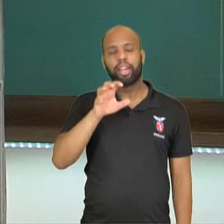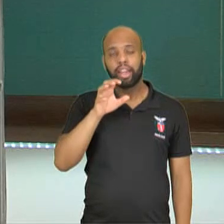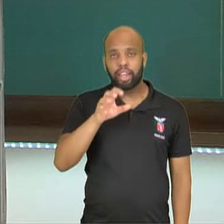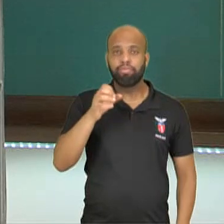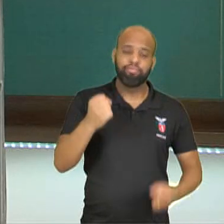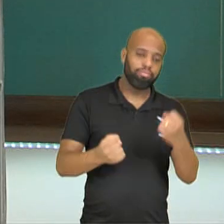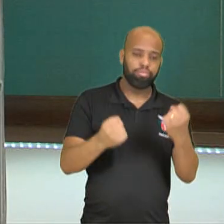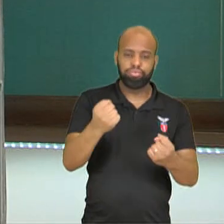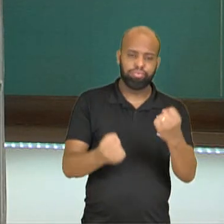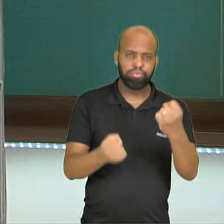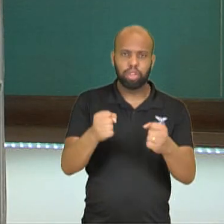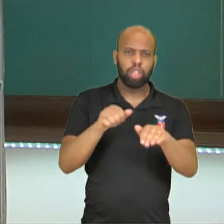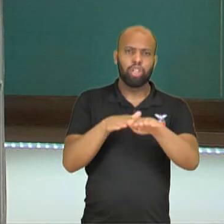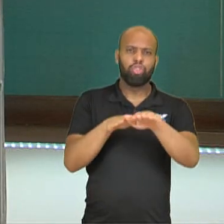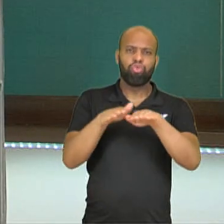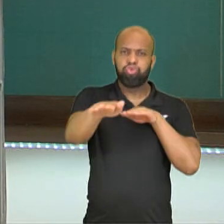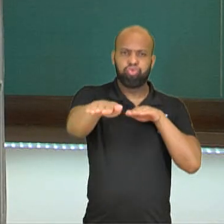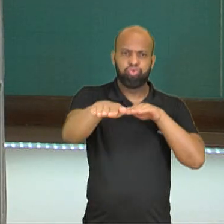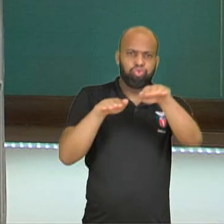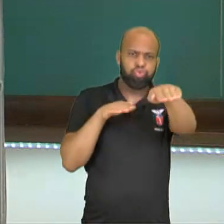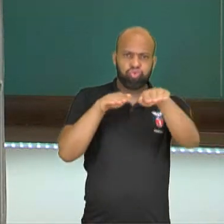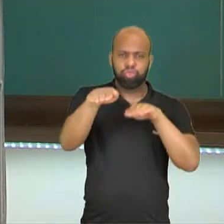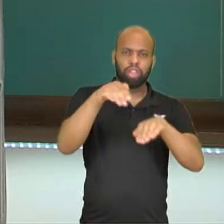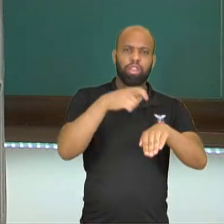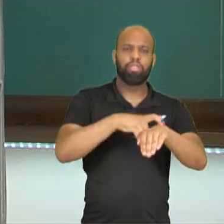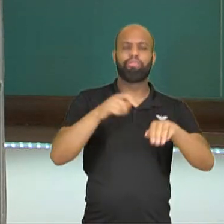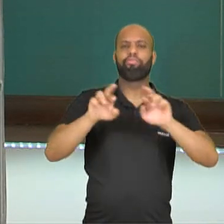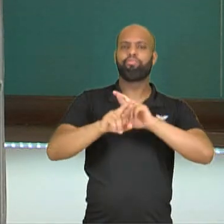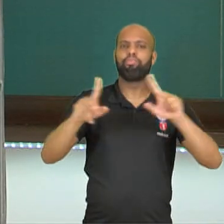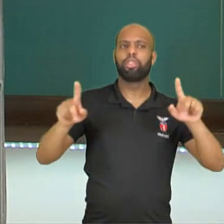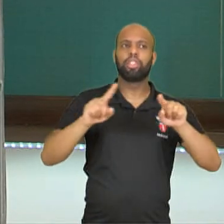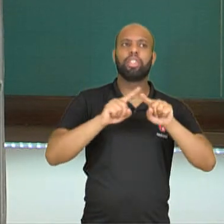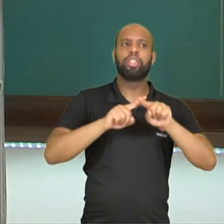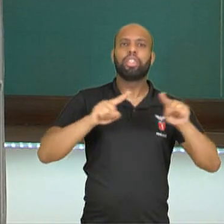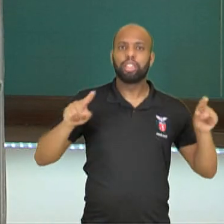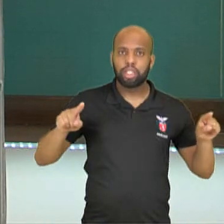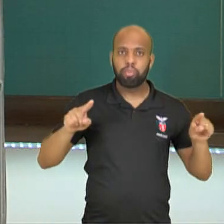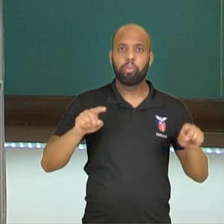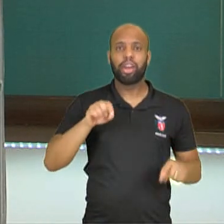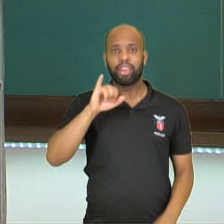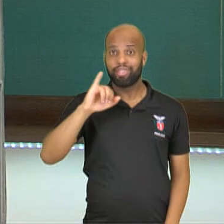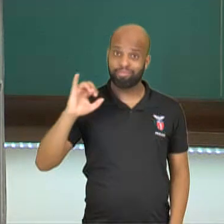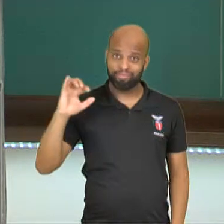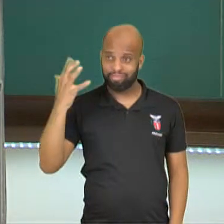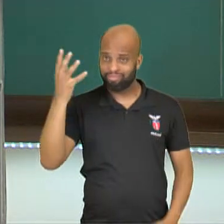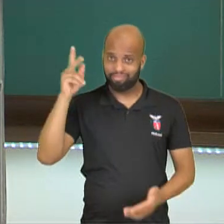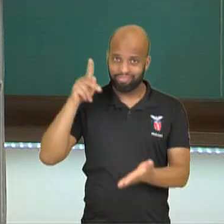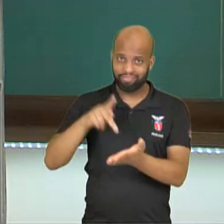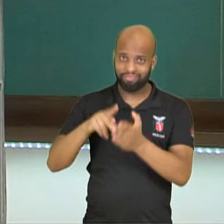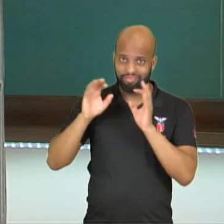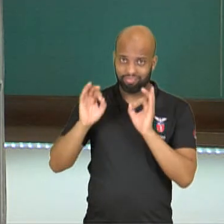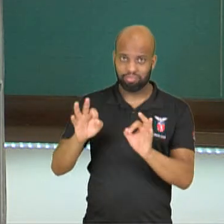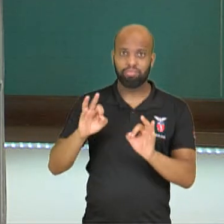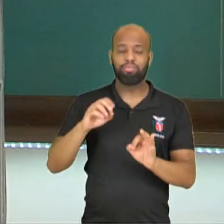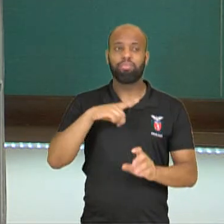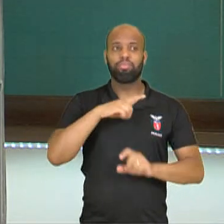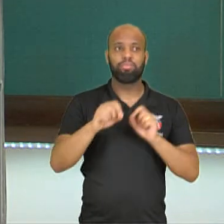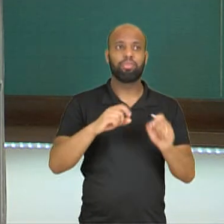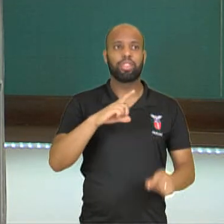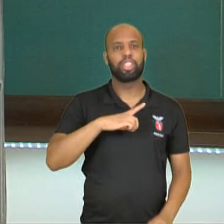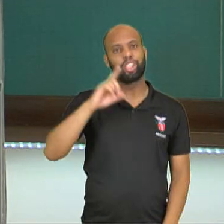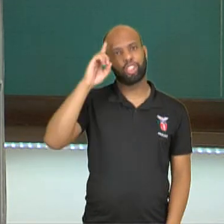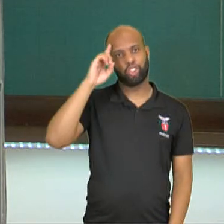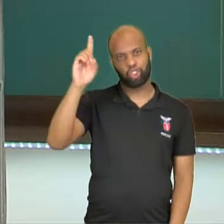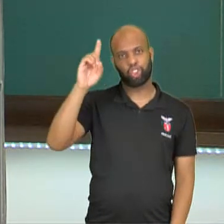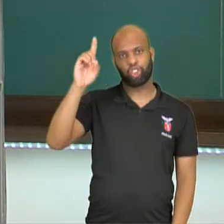estejam ocorrendo para nós em diferentes horários. Porém, quando da realização dela, ela sempre ocorre com a luz do